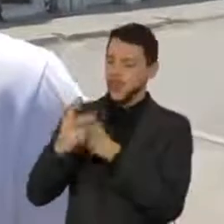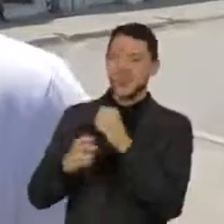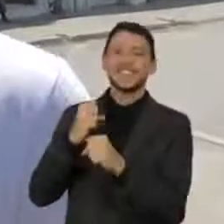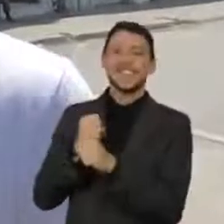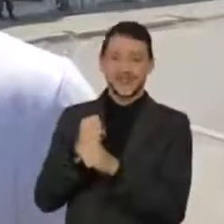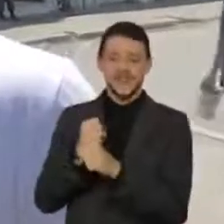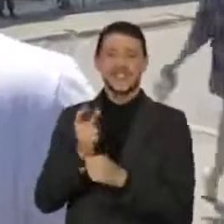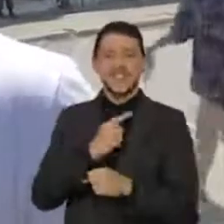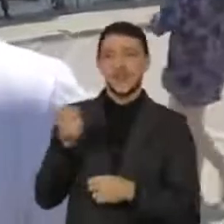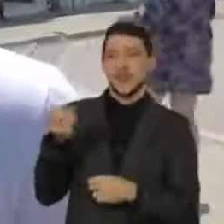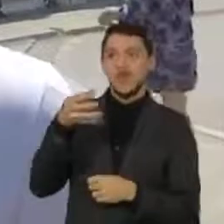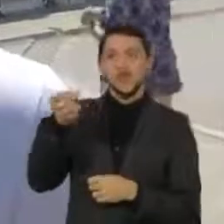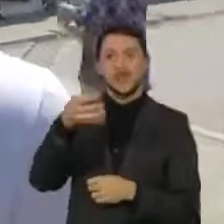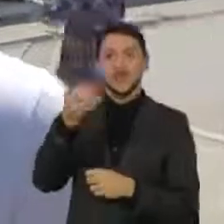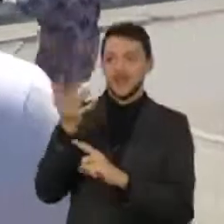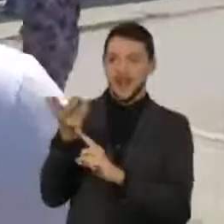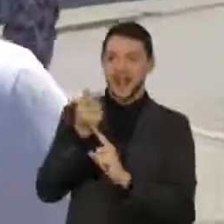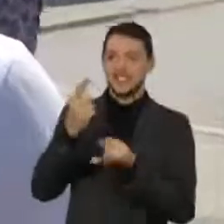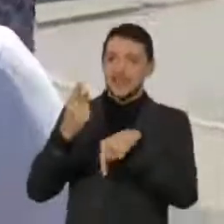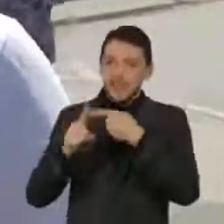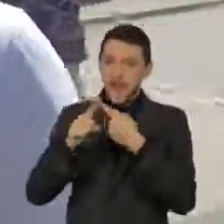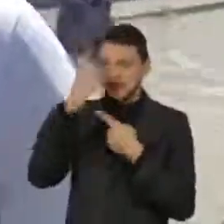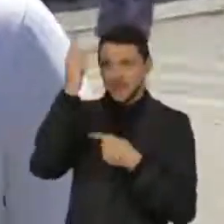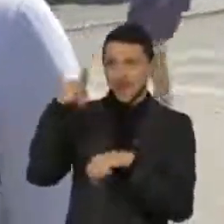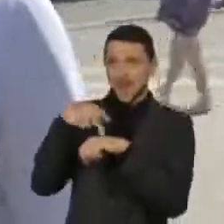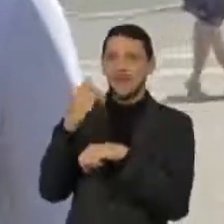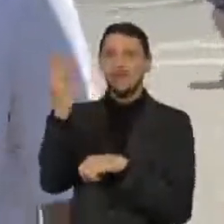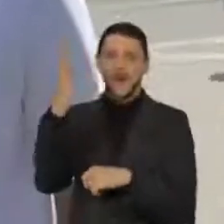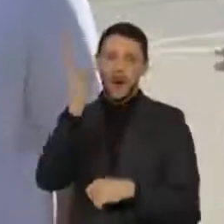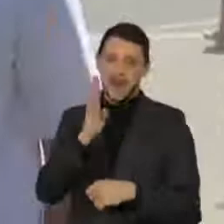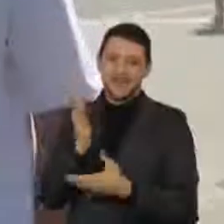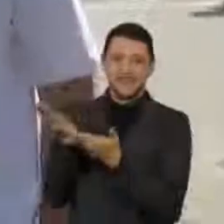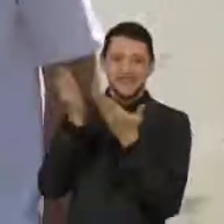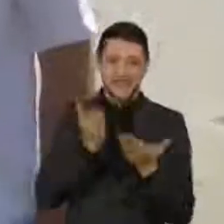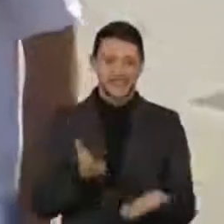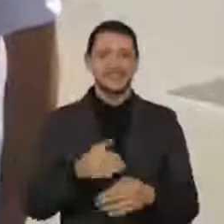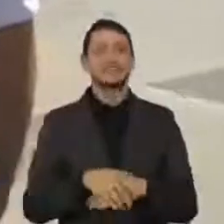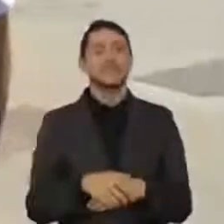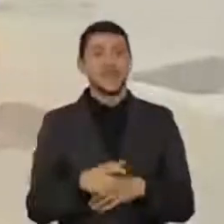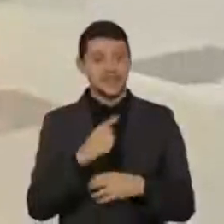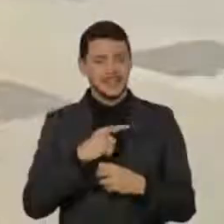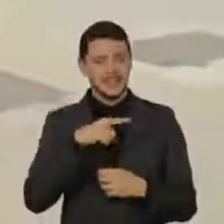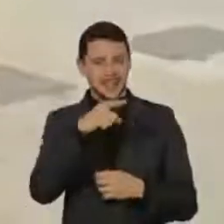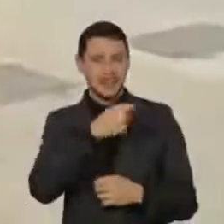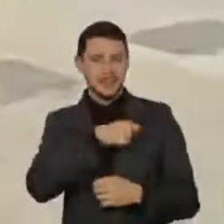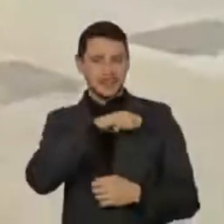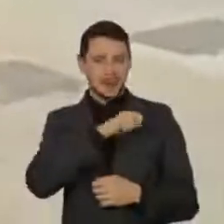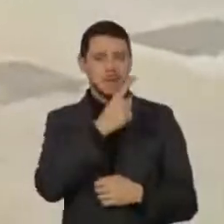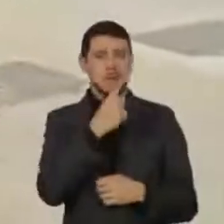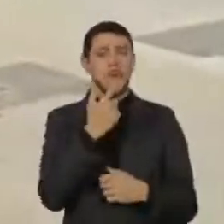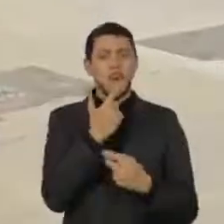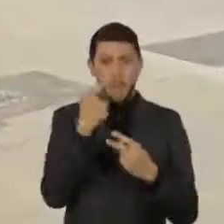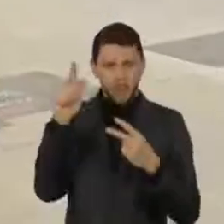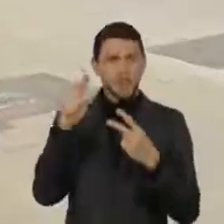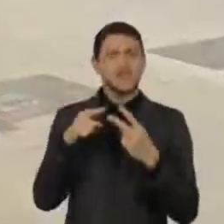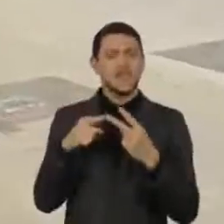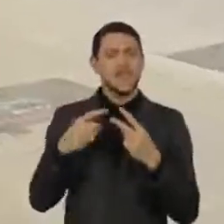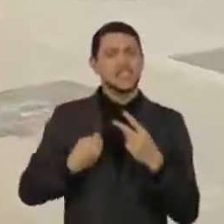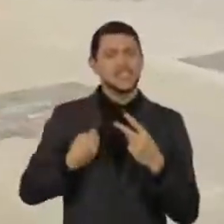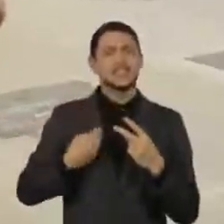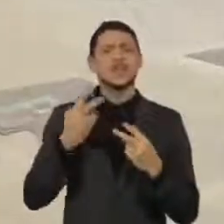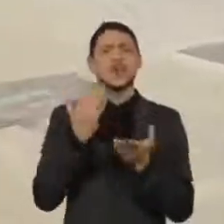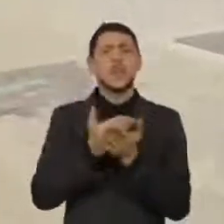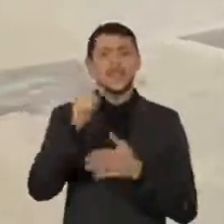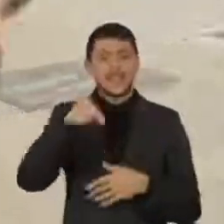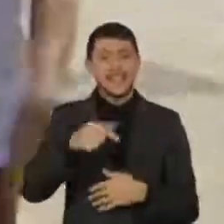artes e novos artistas internacionais para o Brasil. Além dessa obra do Pete Avo, artista espanhol, existe uma outra que vai começar ainda hoje? Começa